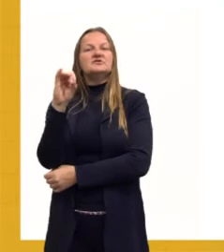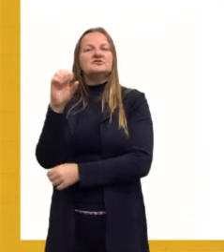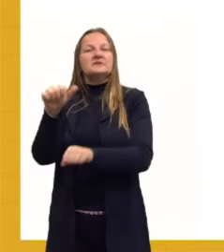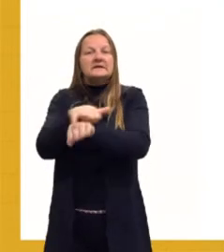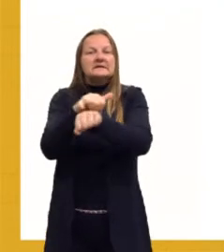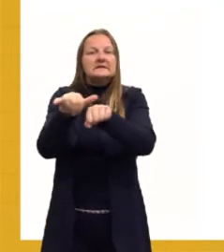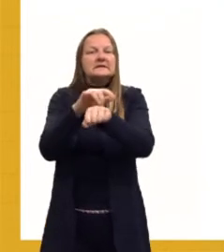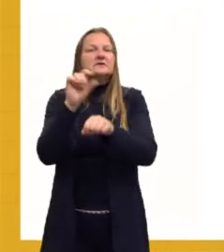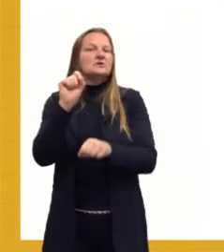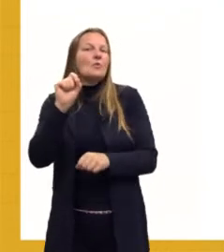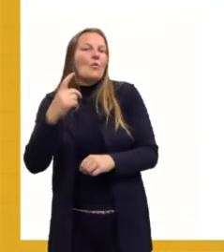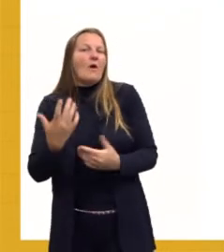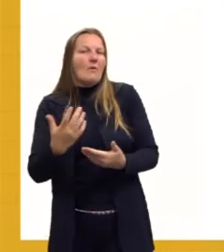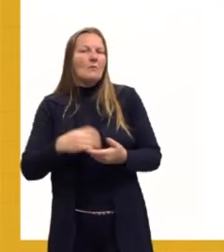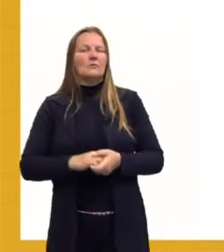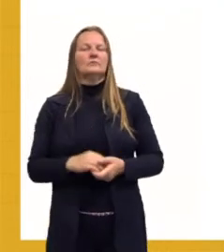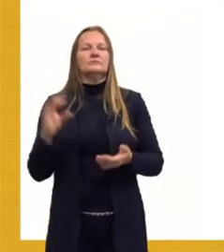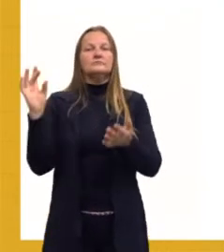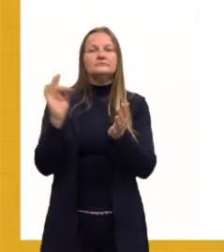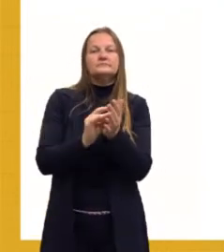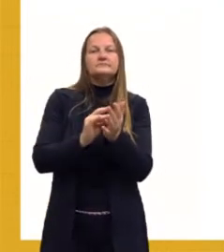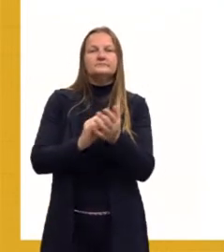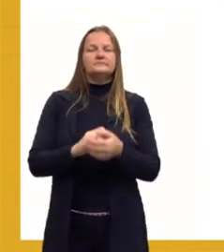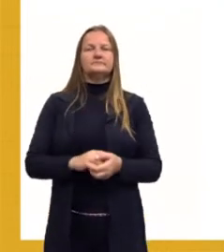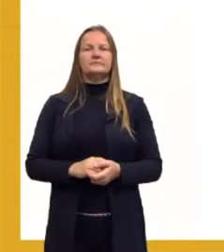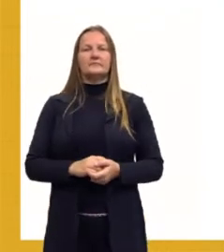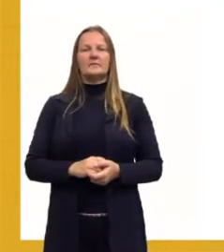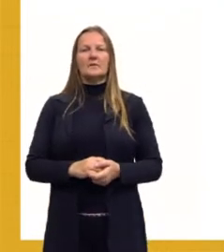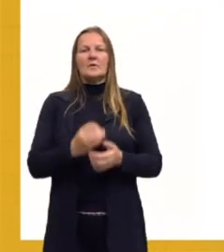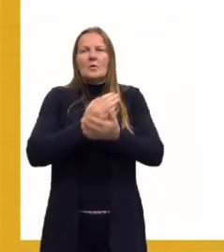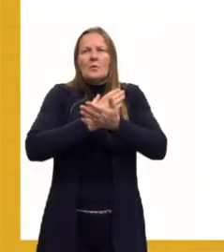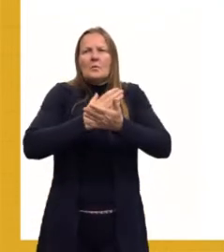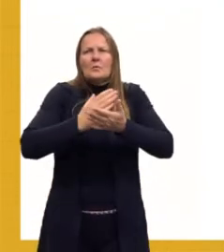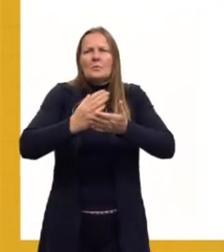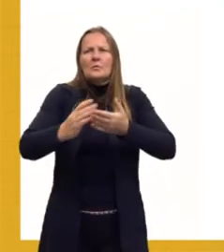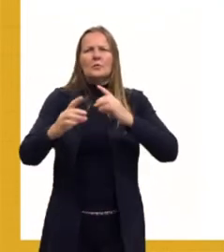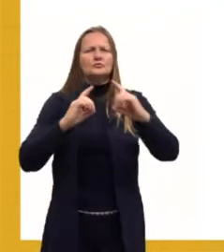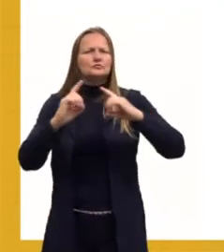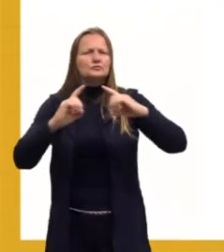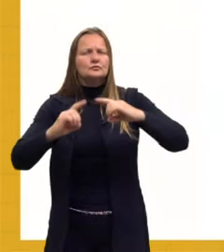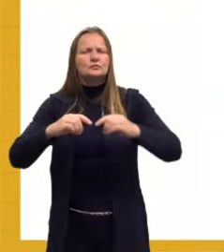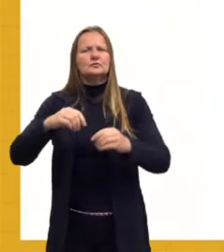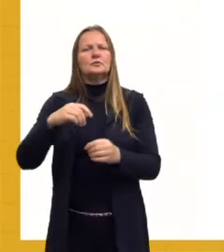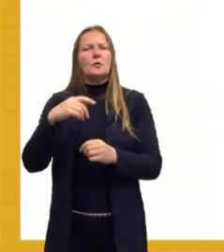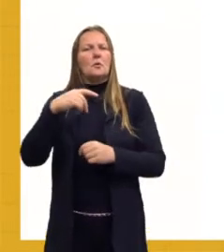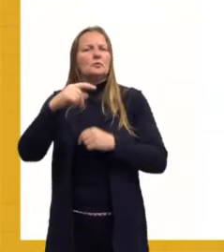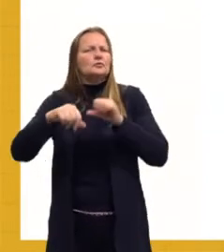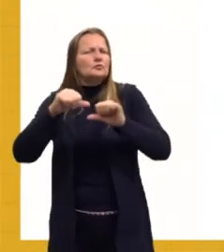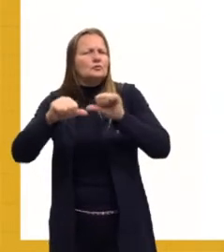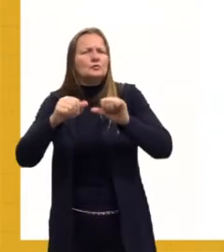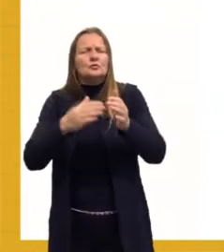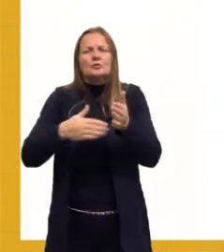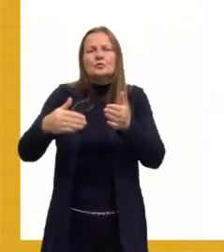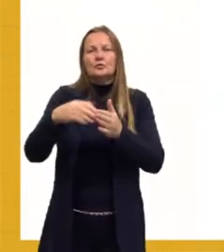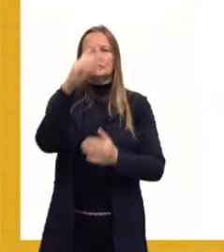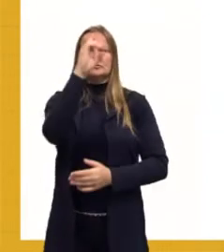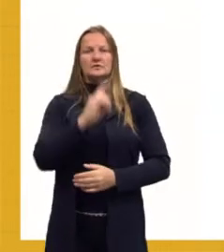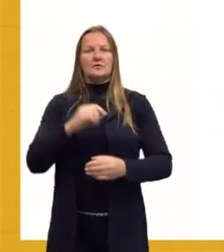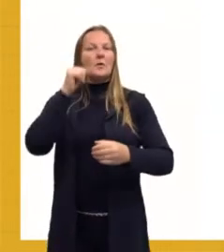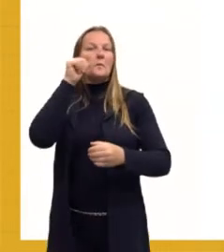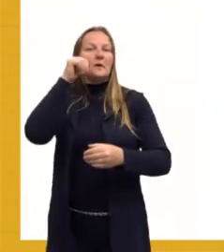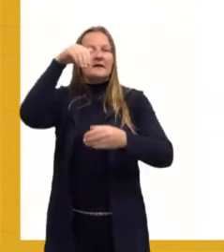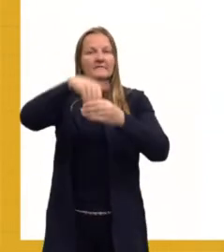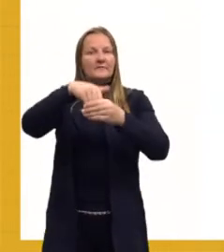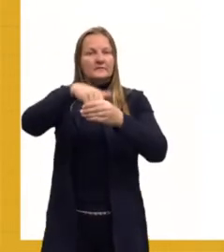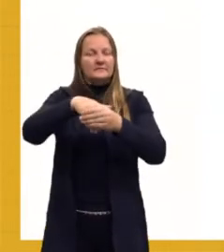no texto, o que eles efetivaram ali. O marco inicial das discussões parlamentares em torno do direito do voto